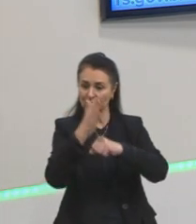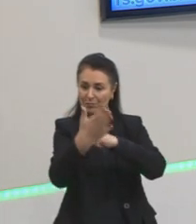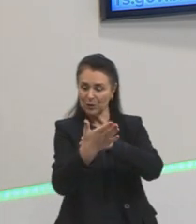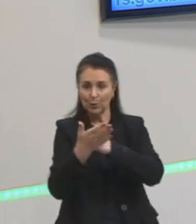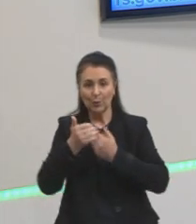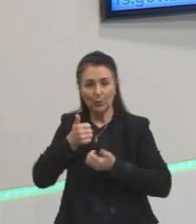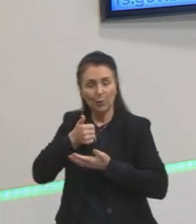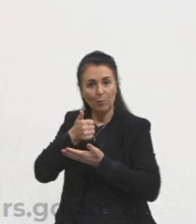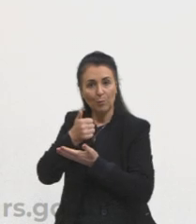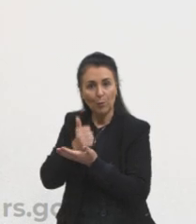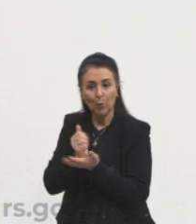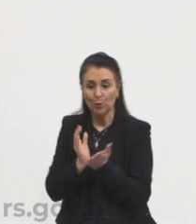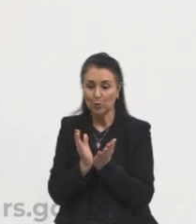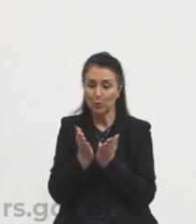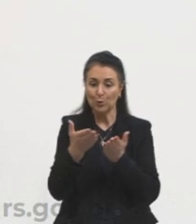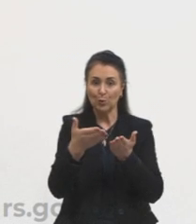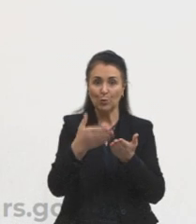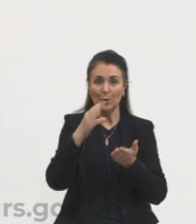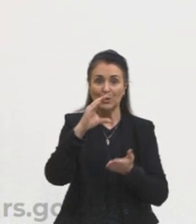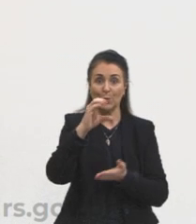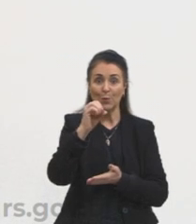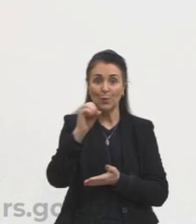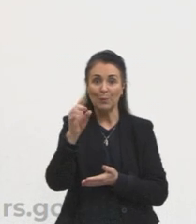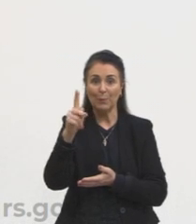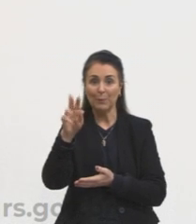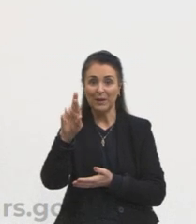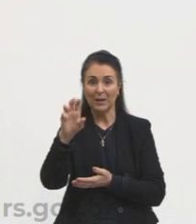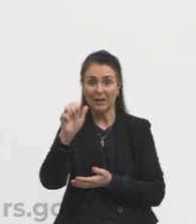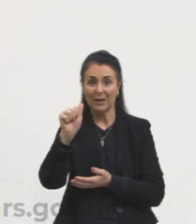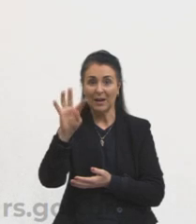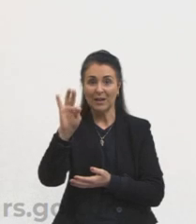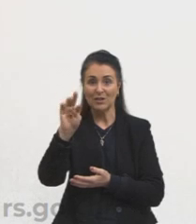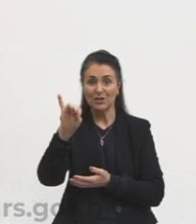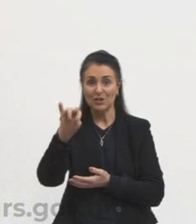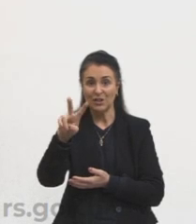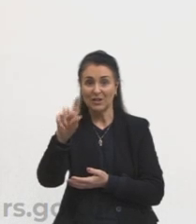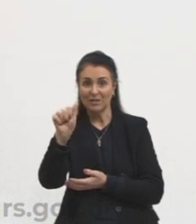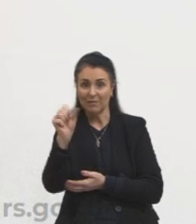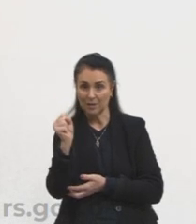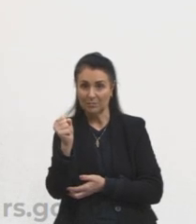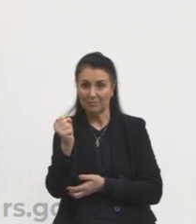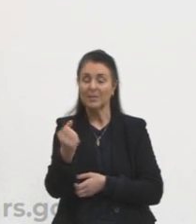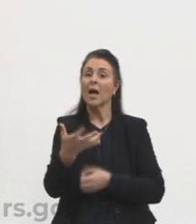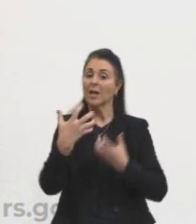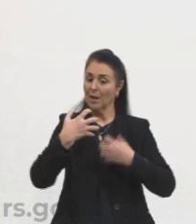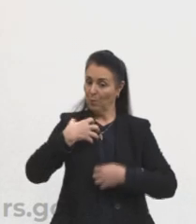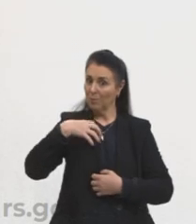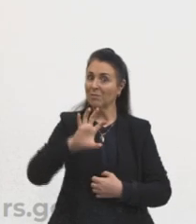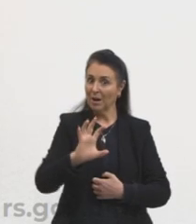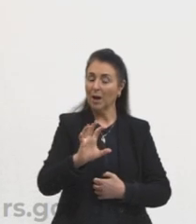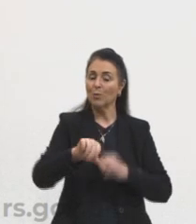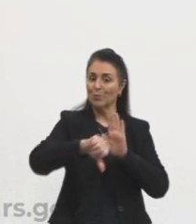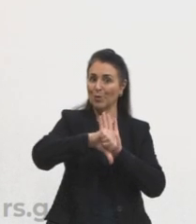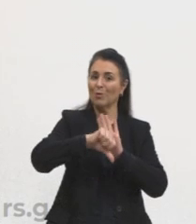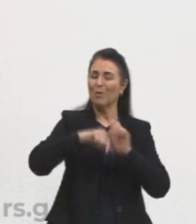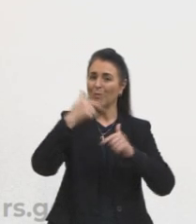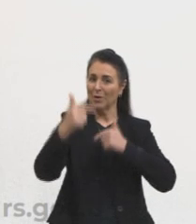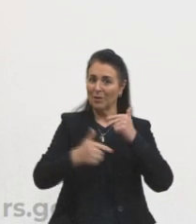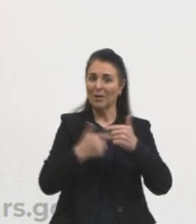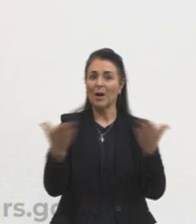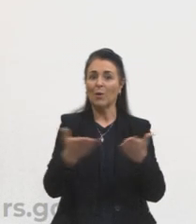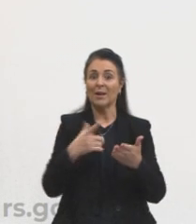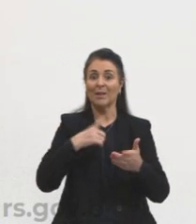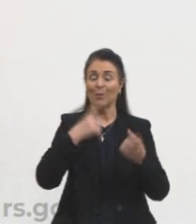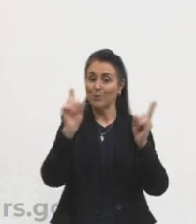alto sugestiva para tentar se contrapor essa precarização do trabalho eu trago para você conferir a música